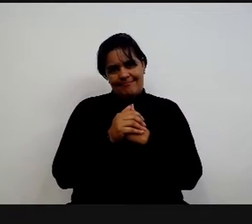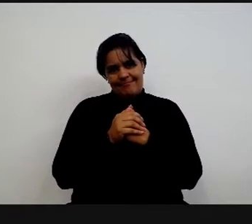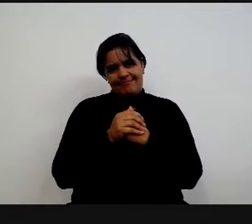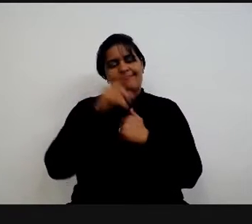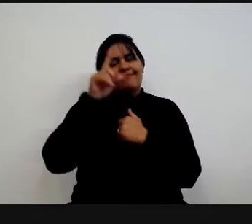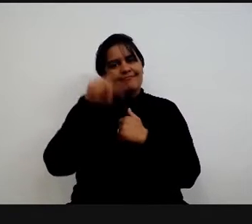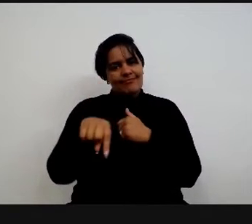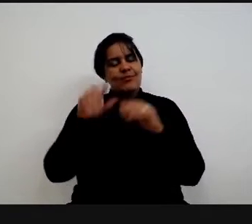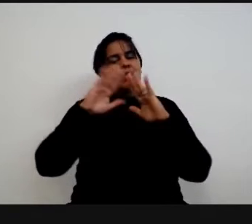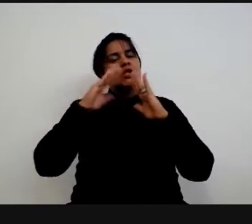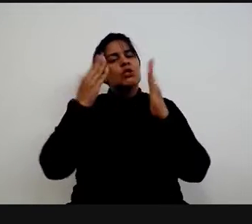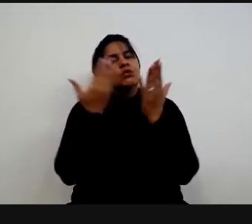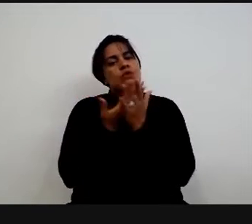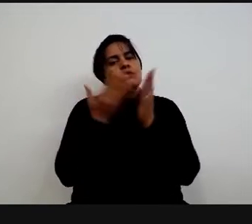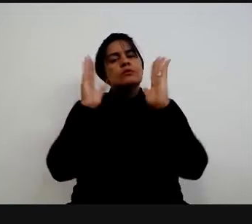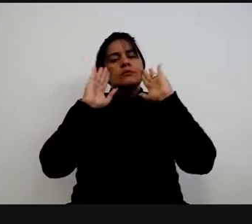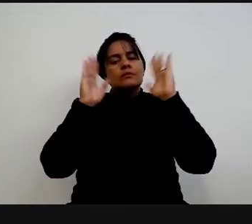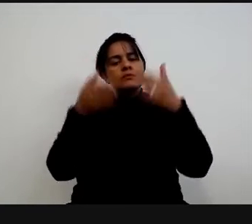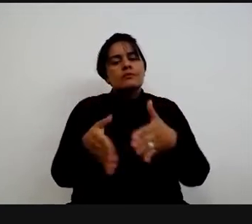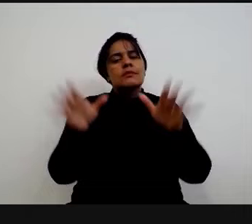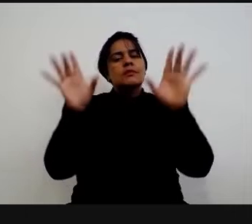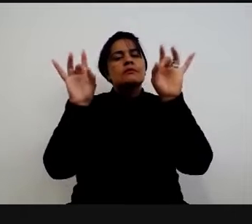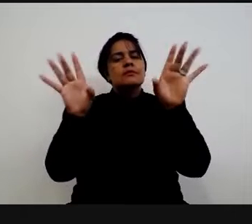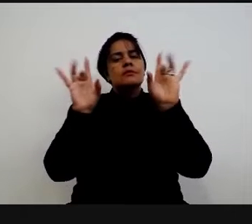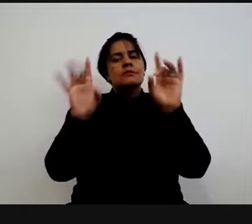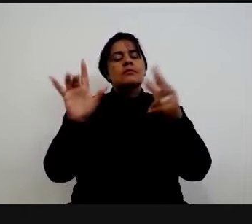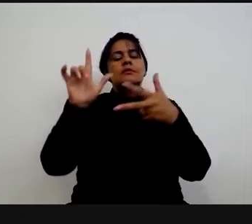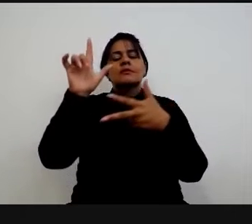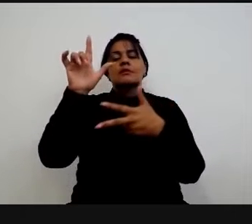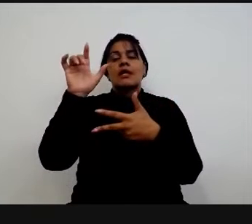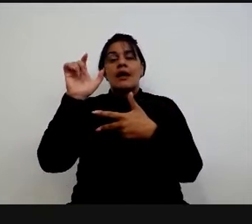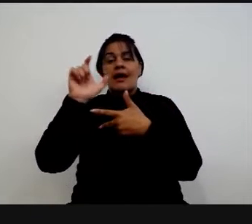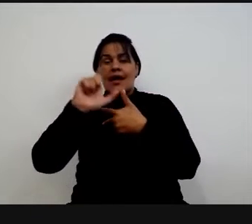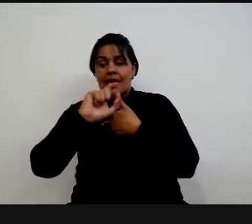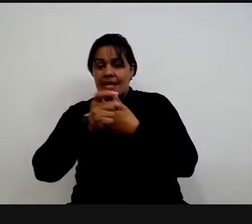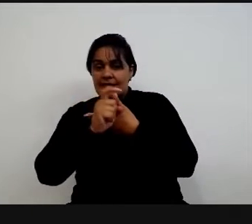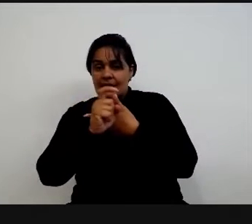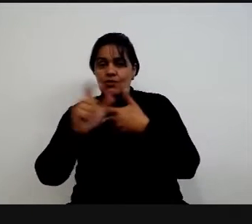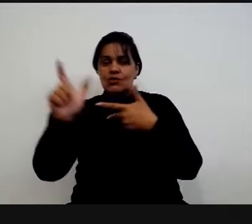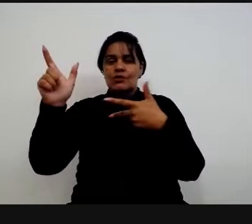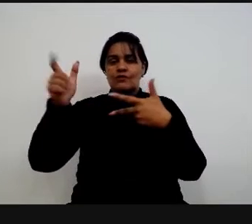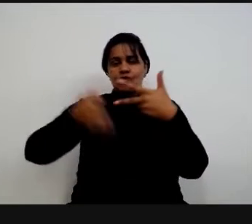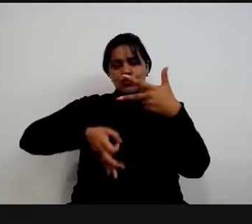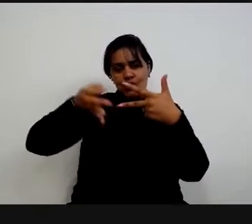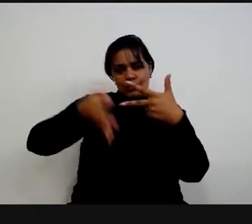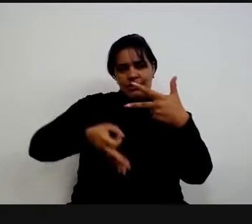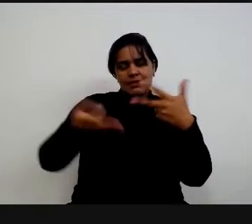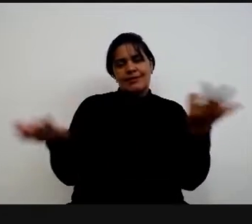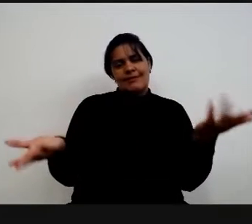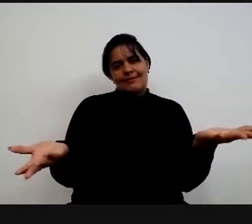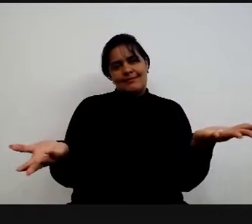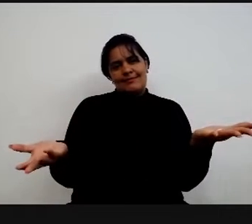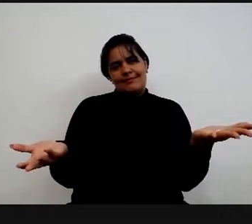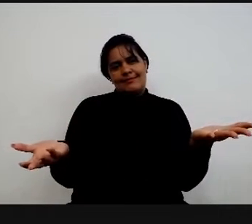escola especializada em poder executivo ou em poder judiciário.